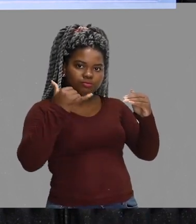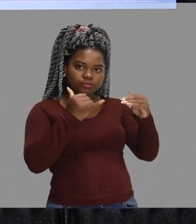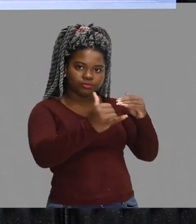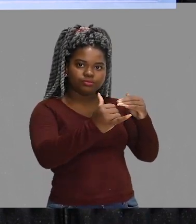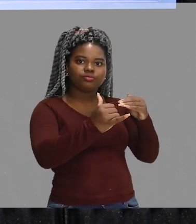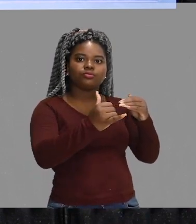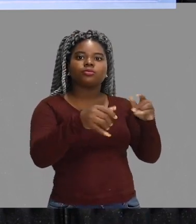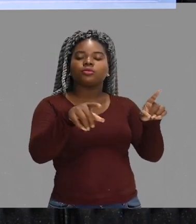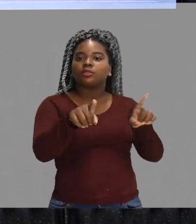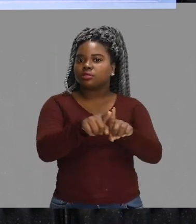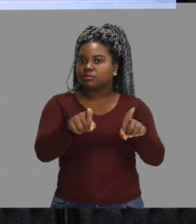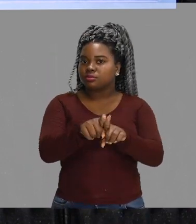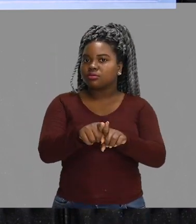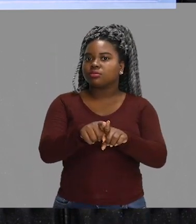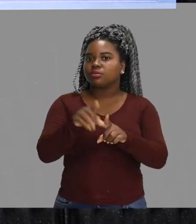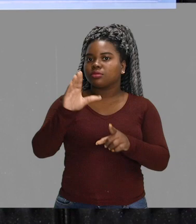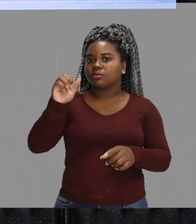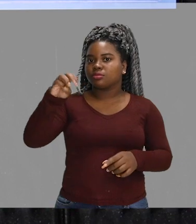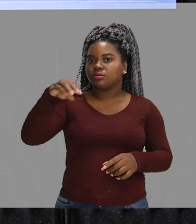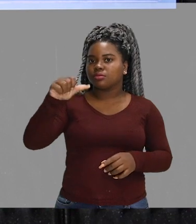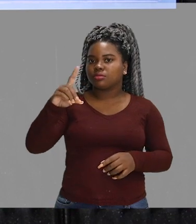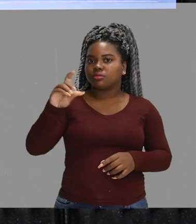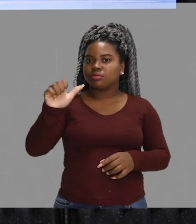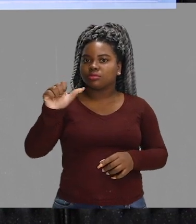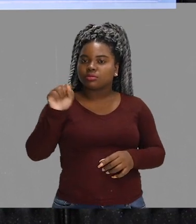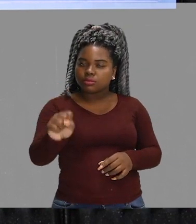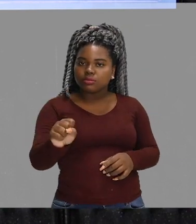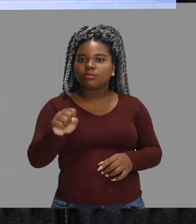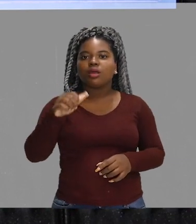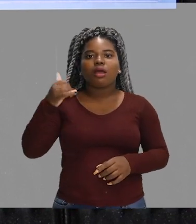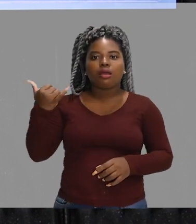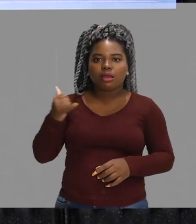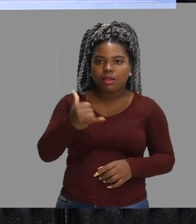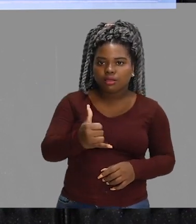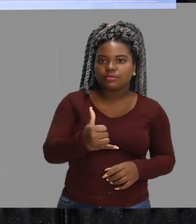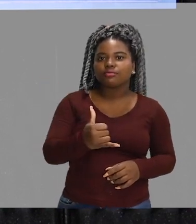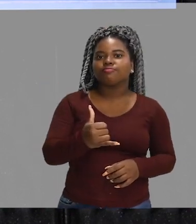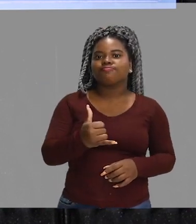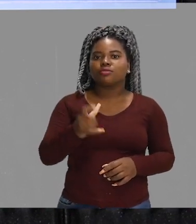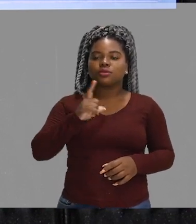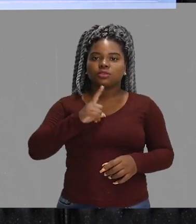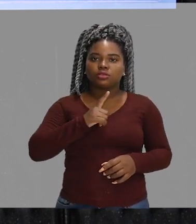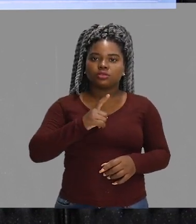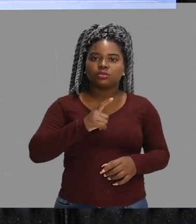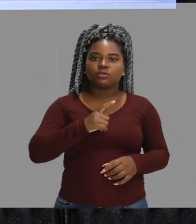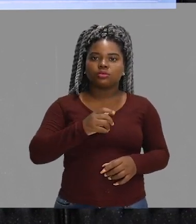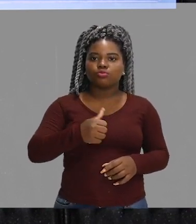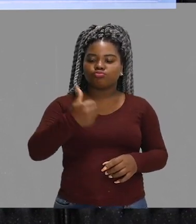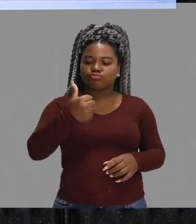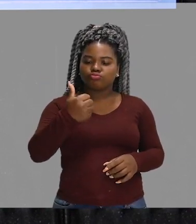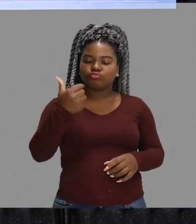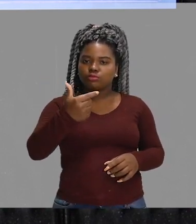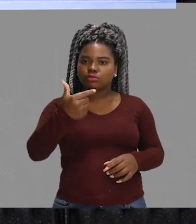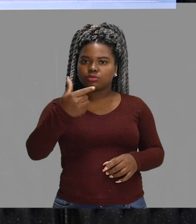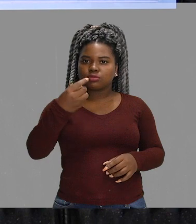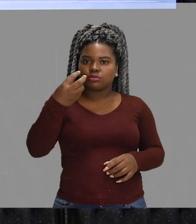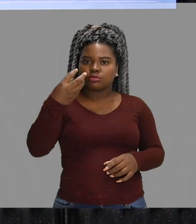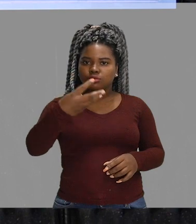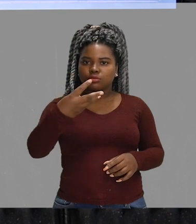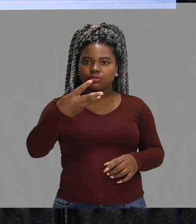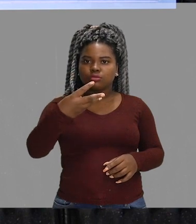temos 7 camadas eletrônicas, ou 7 níveis de energia. Nível 1, 2, 3, 4, 5, 6,